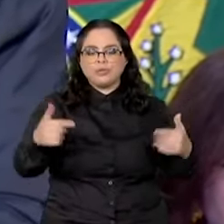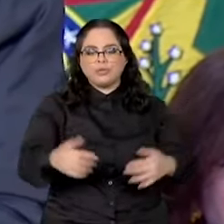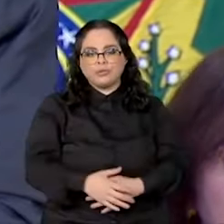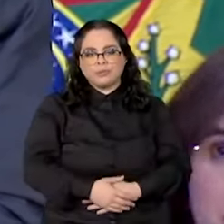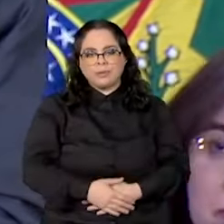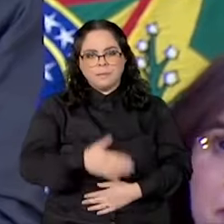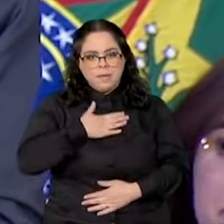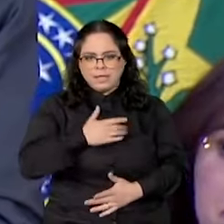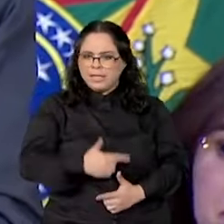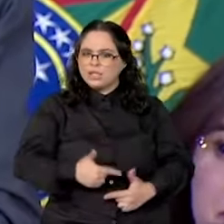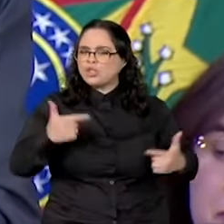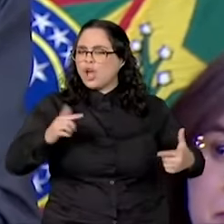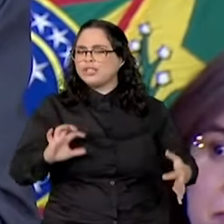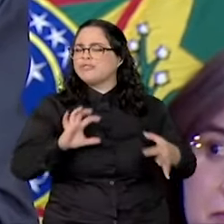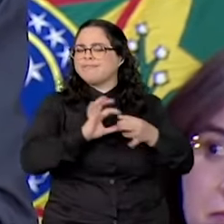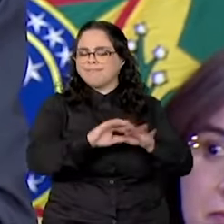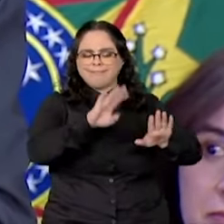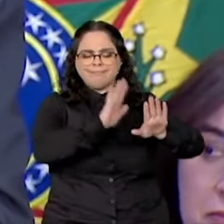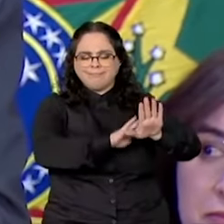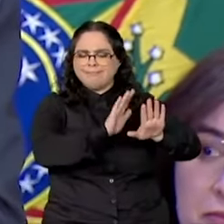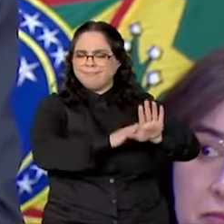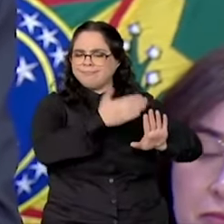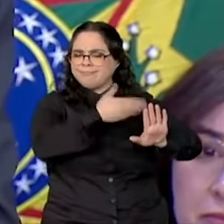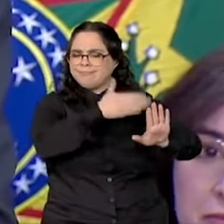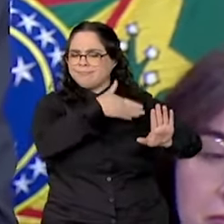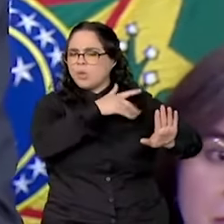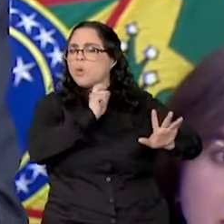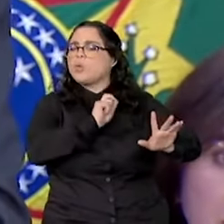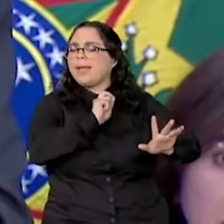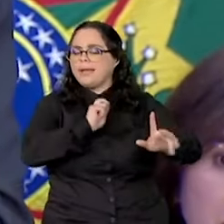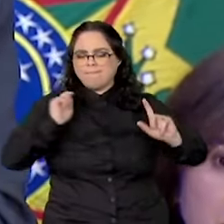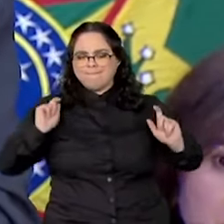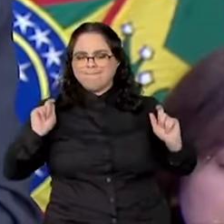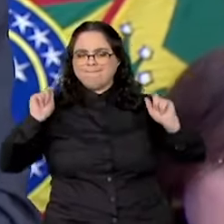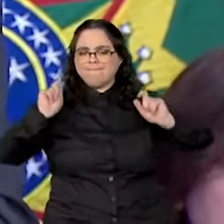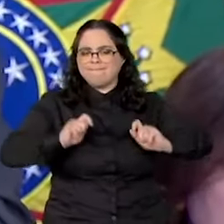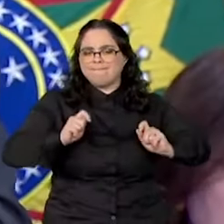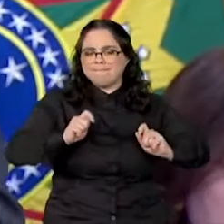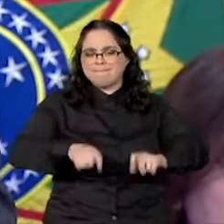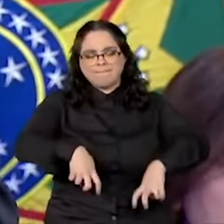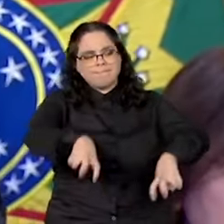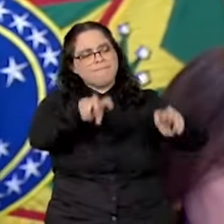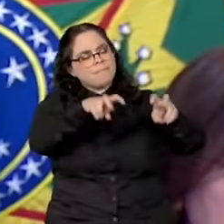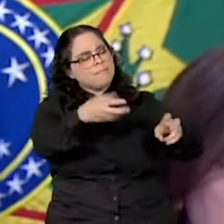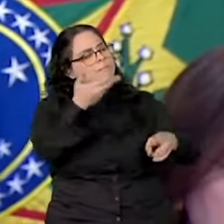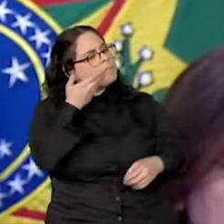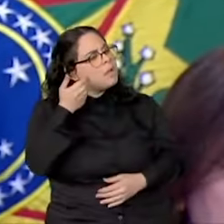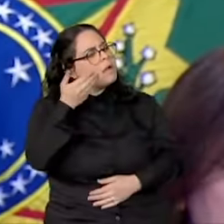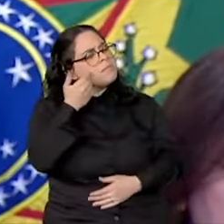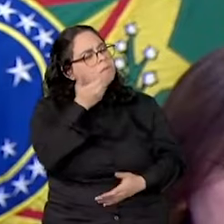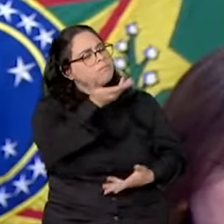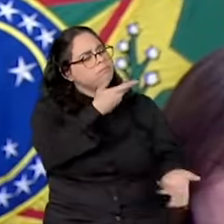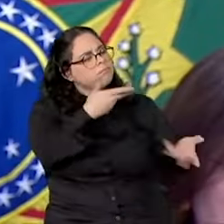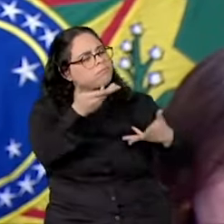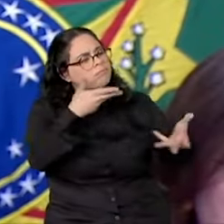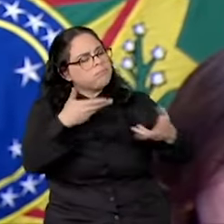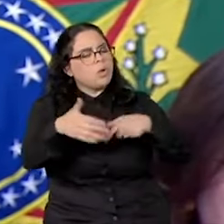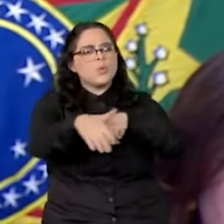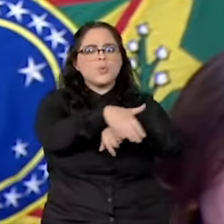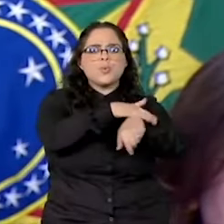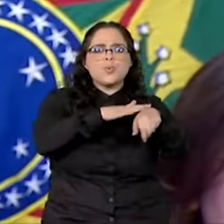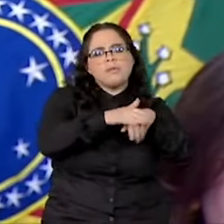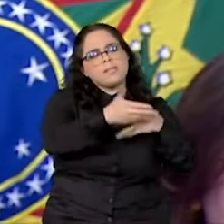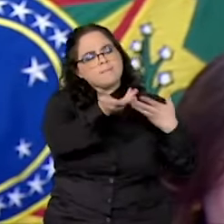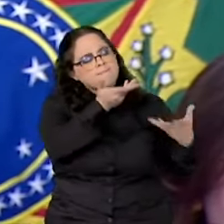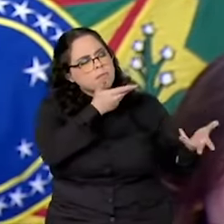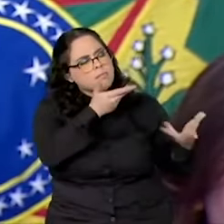minha sorte ela está ligada à capacidade de ouvir as pessoas, de conversar com as